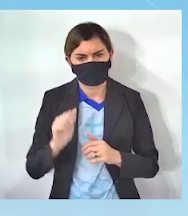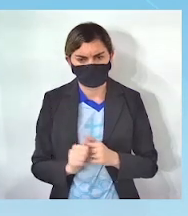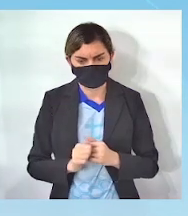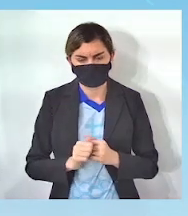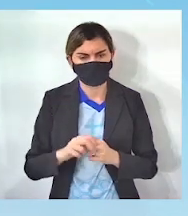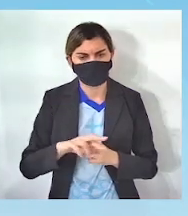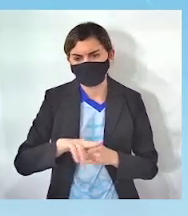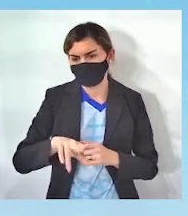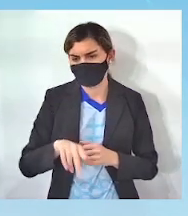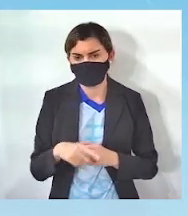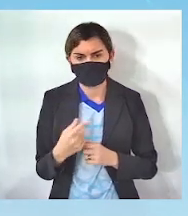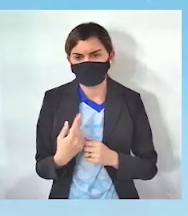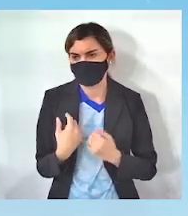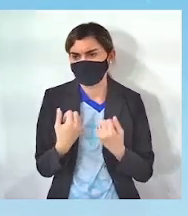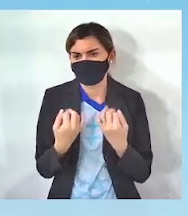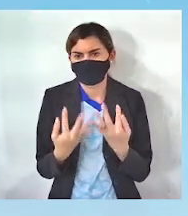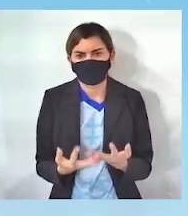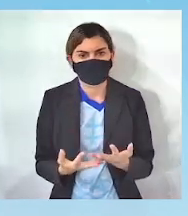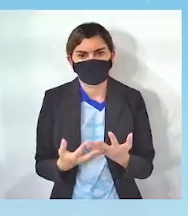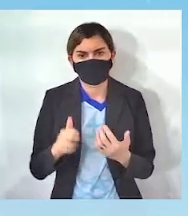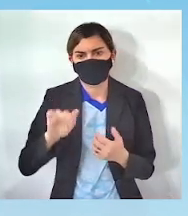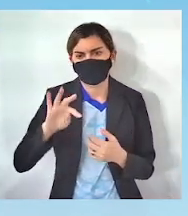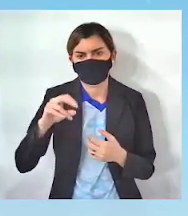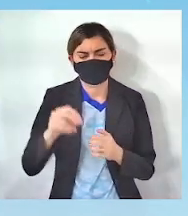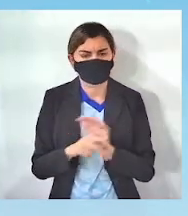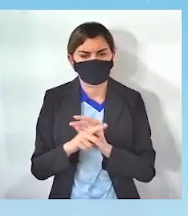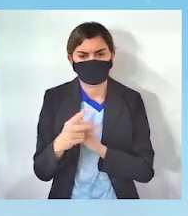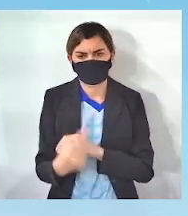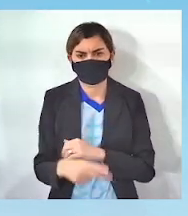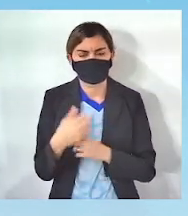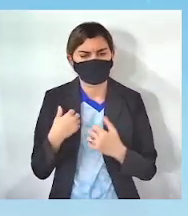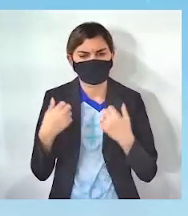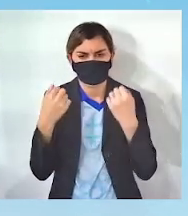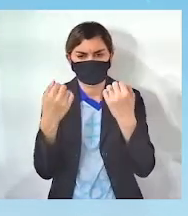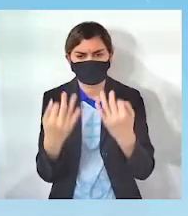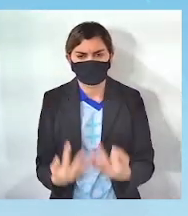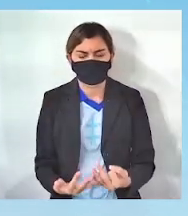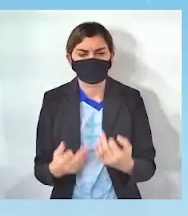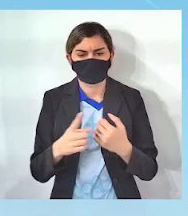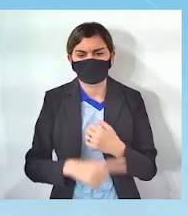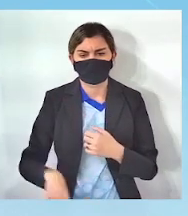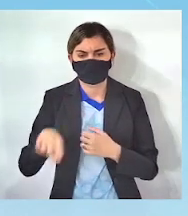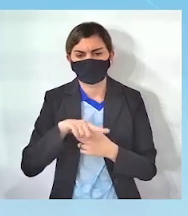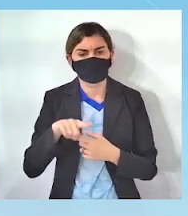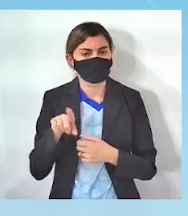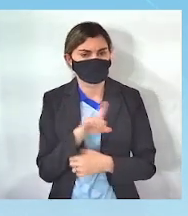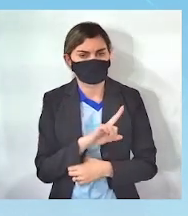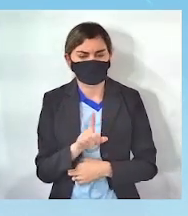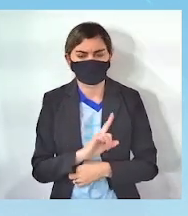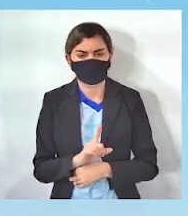a gente não vai descrever o átomo propriamente dito, porque como eu falei, nós